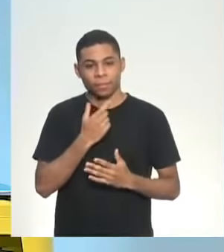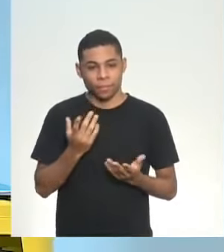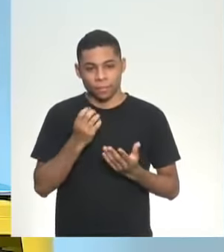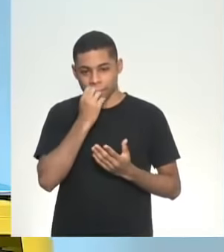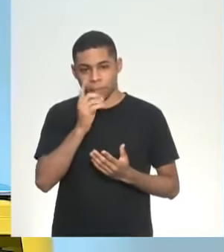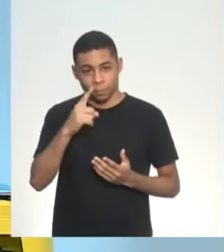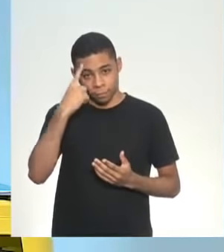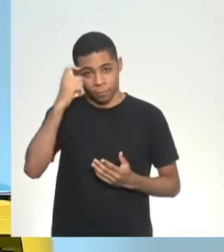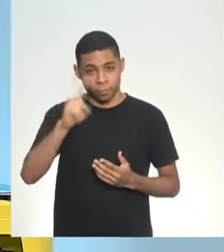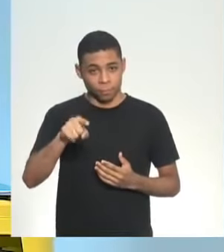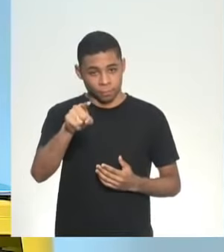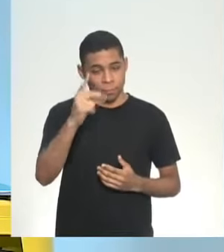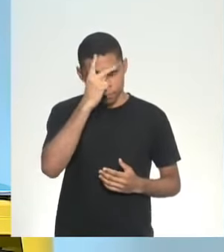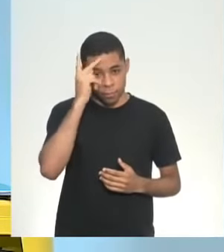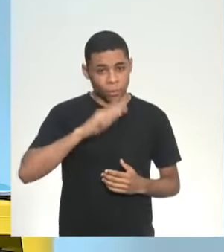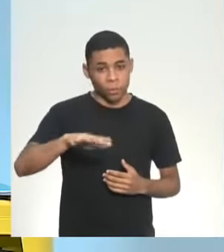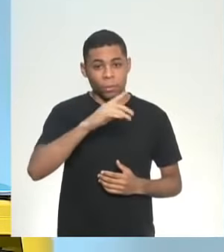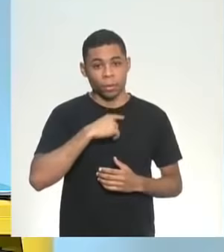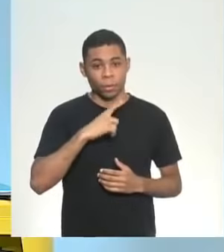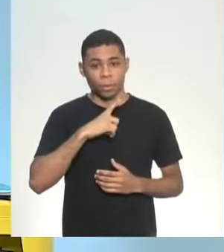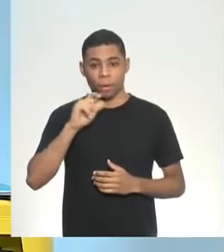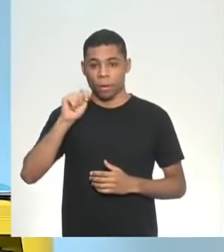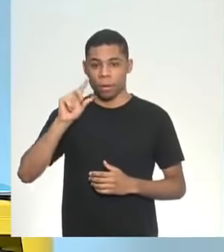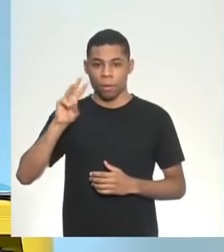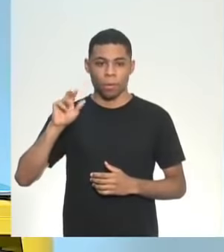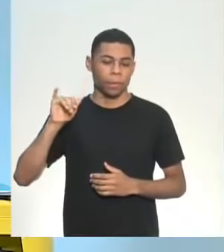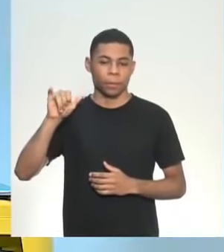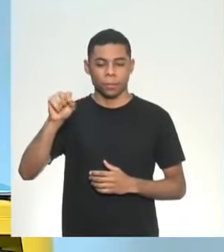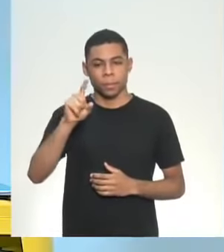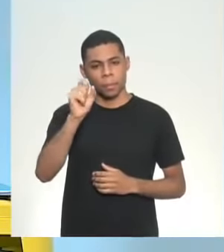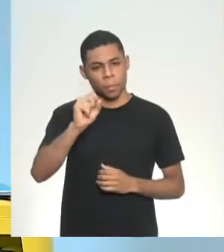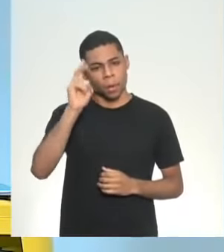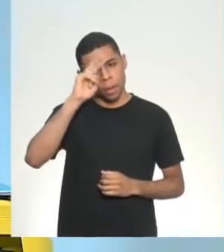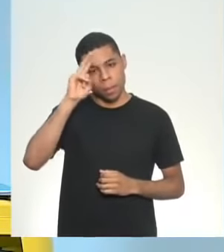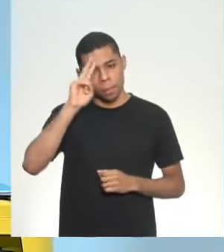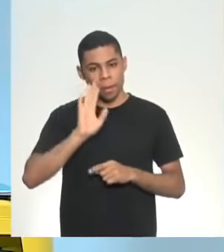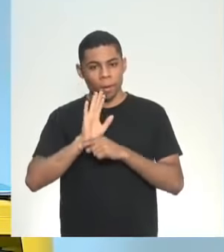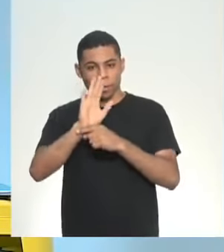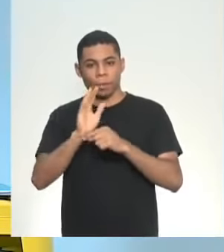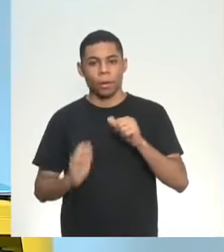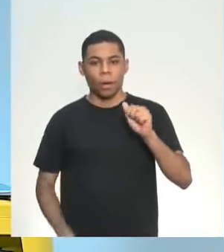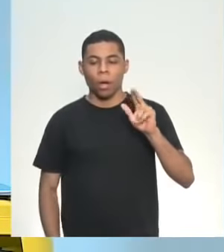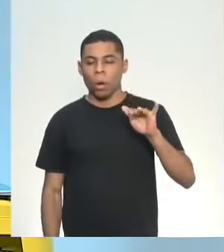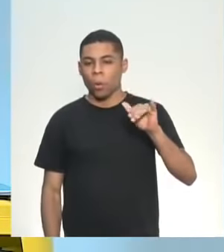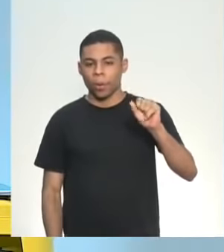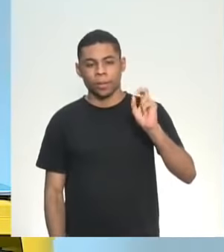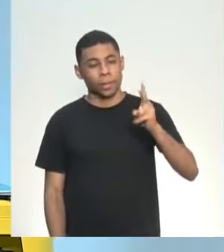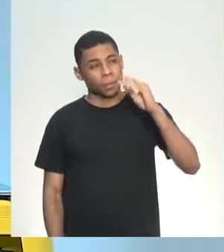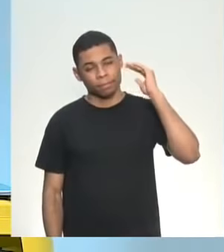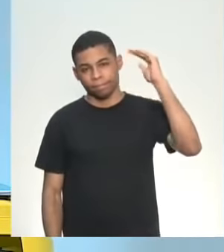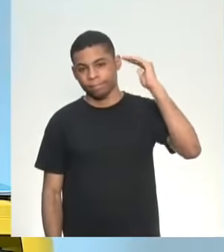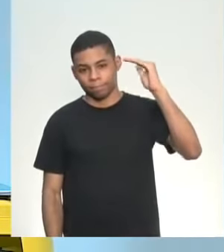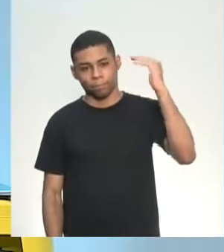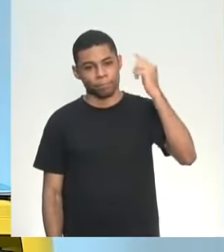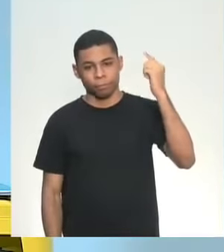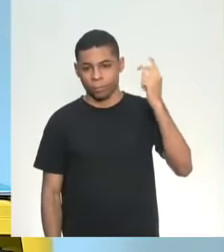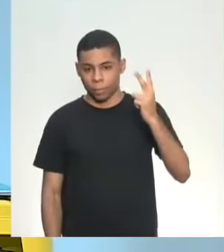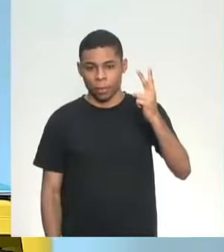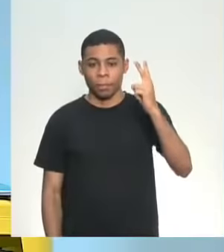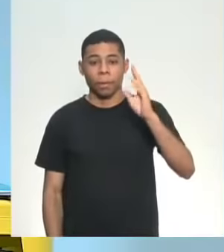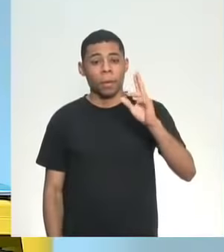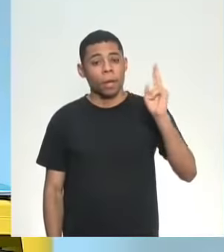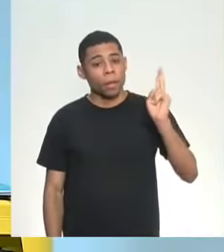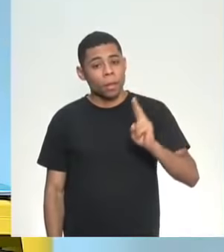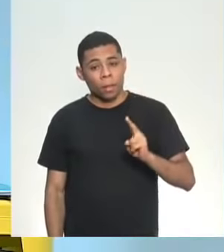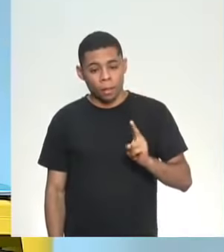então A ideia é essa pessoal então quando eu tenho lá o Waze vocês podem Lembrar para ajudar ela está sempre lá em cima é sempre sempre tem que ter